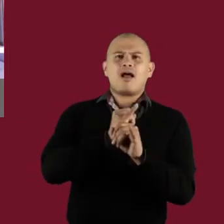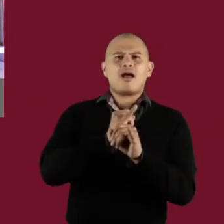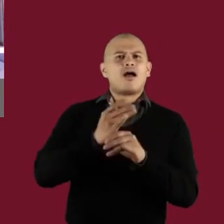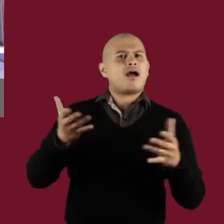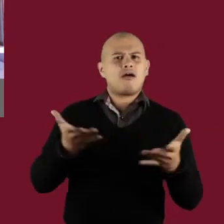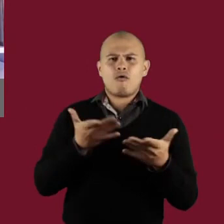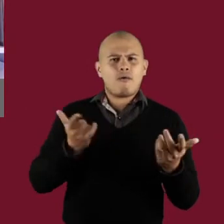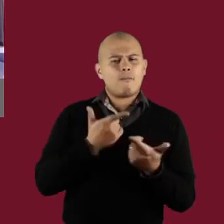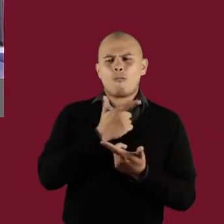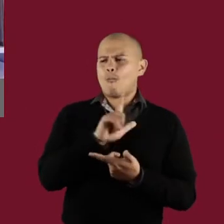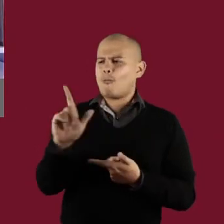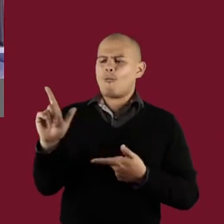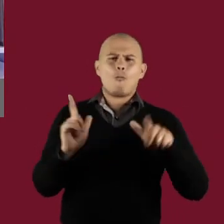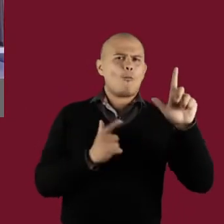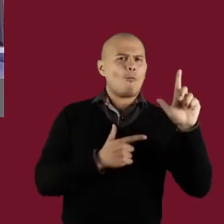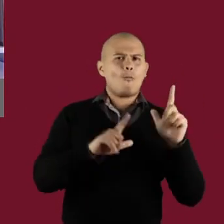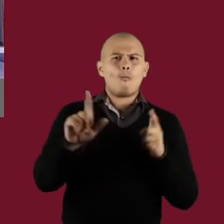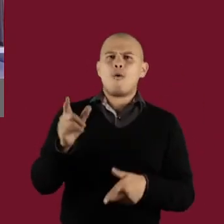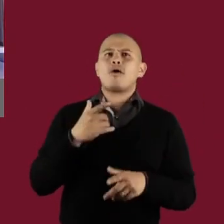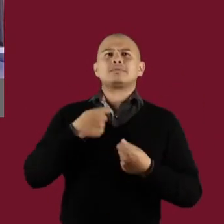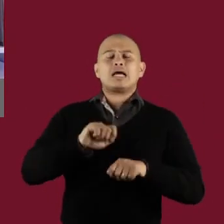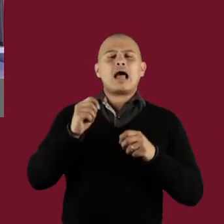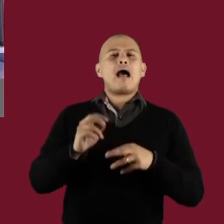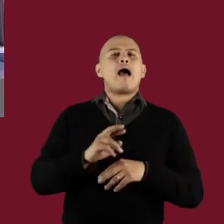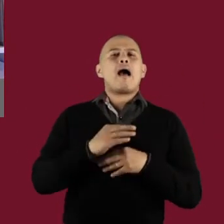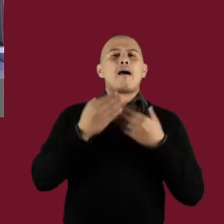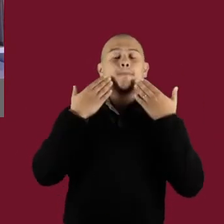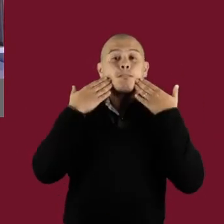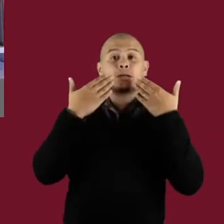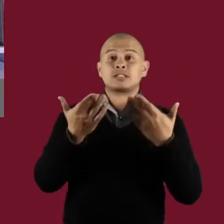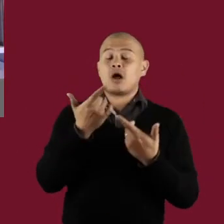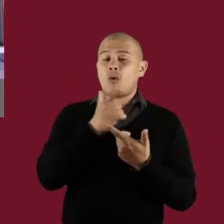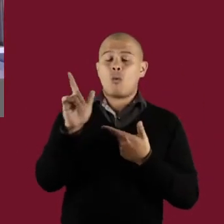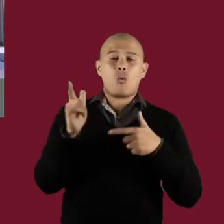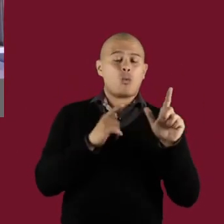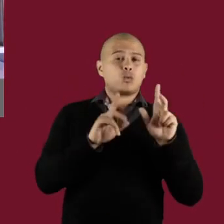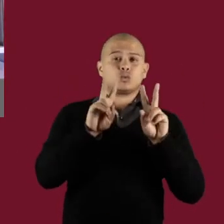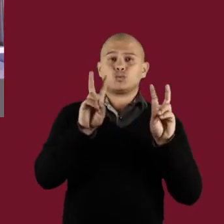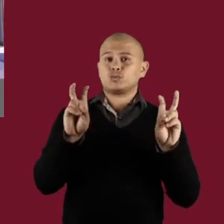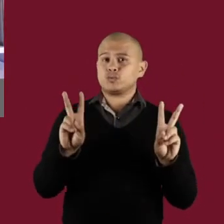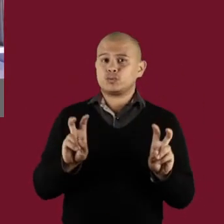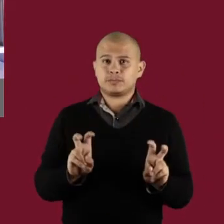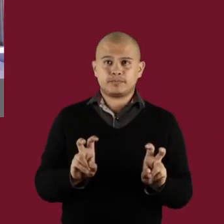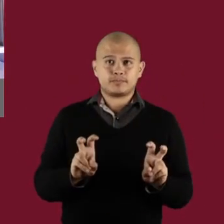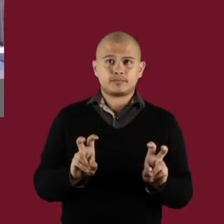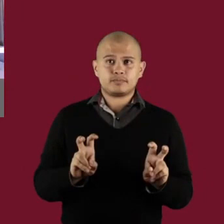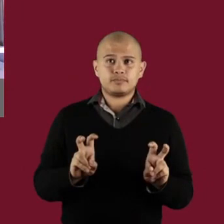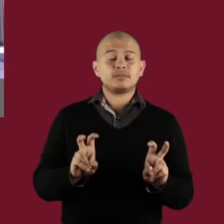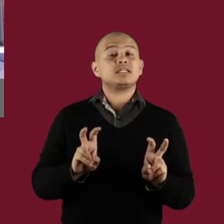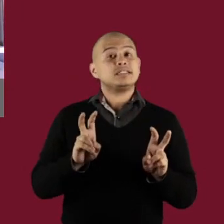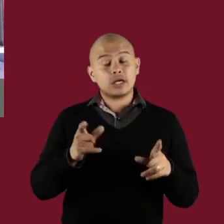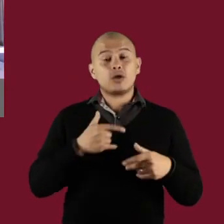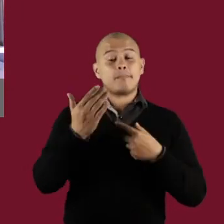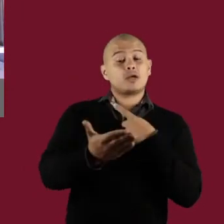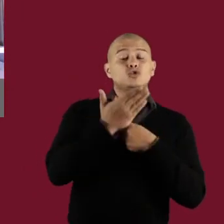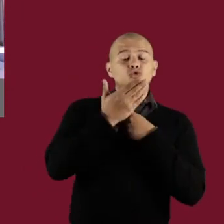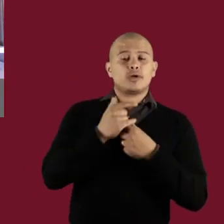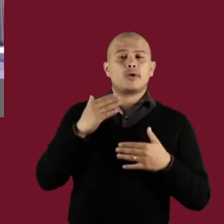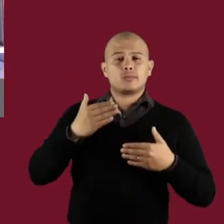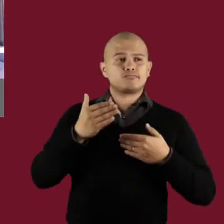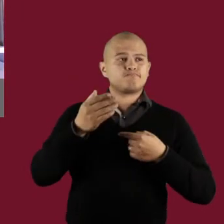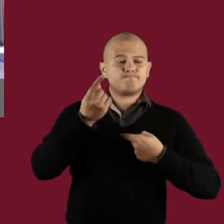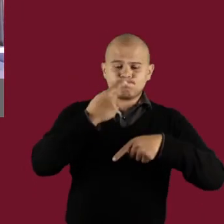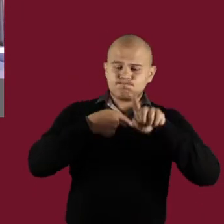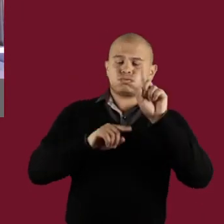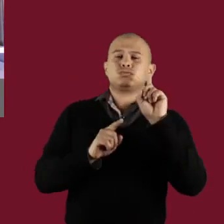televisão que eu nunca queria apresentar. Então, a ONU News é este ambiente em que a gente cresce como jornalistas, em que a gente